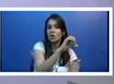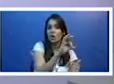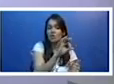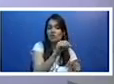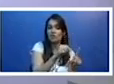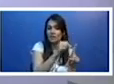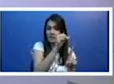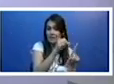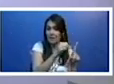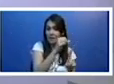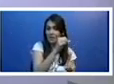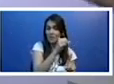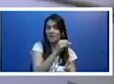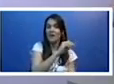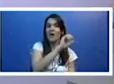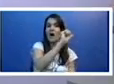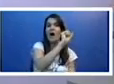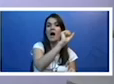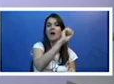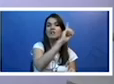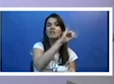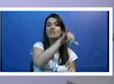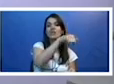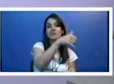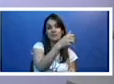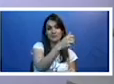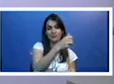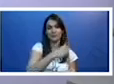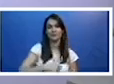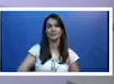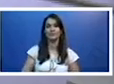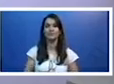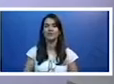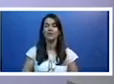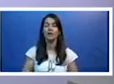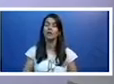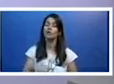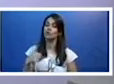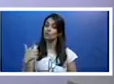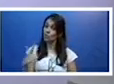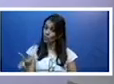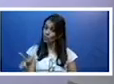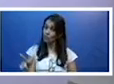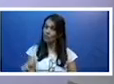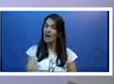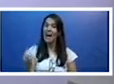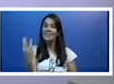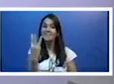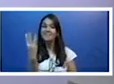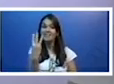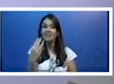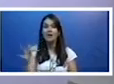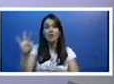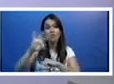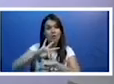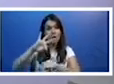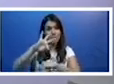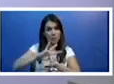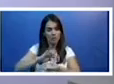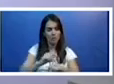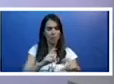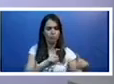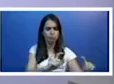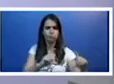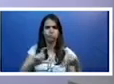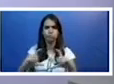cateto adjacente. Vamos colocar as três formulinhas e ver qual que vai usar, qual fórmula